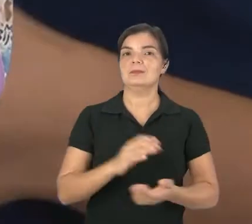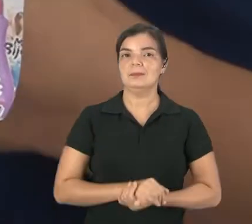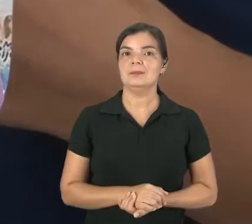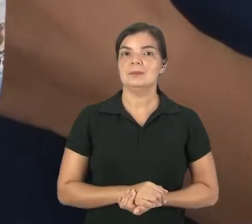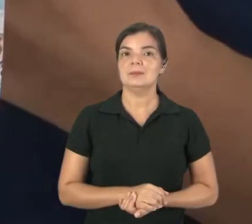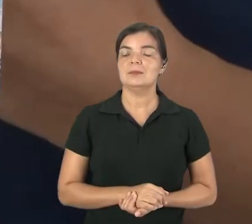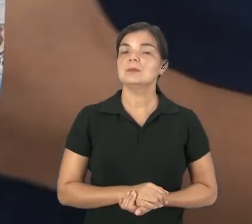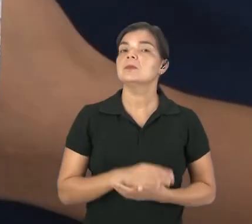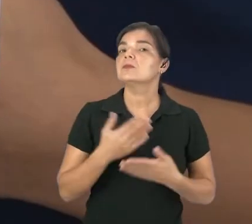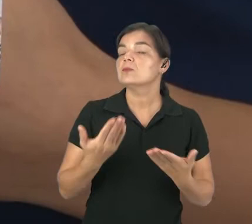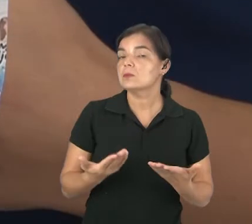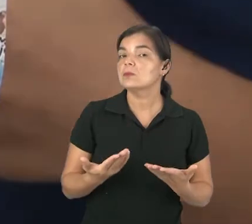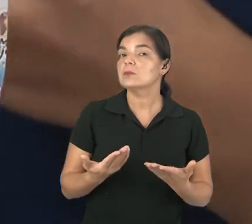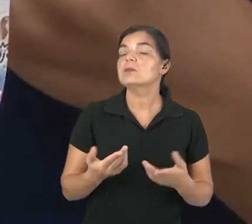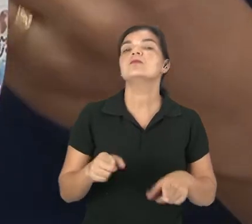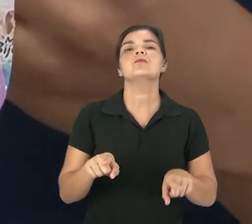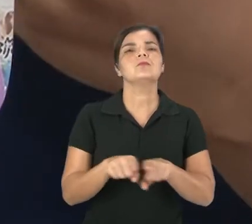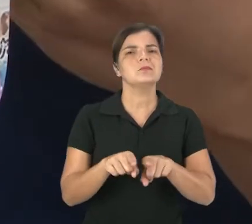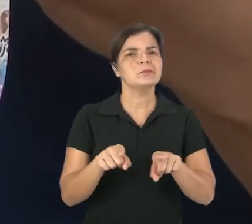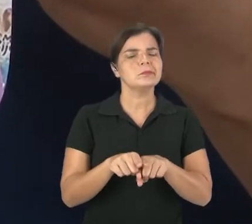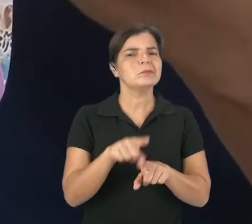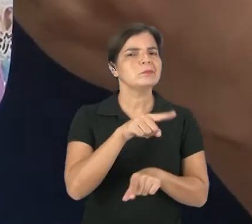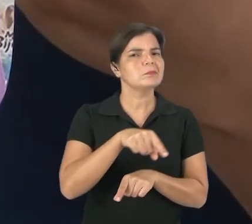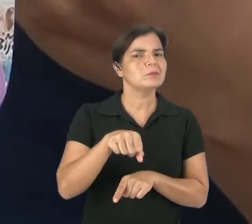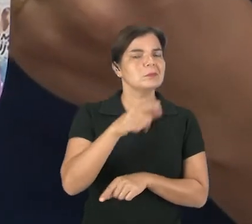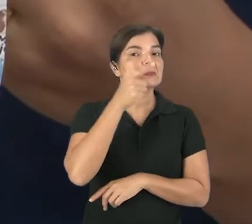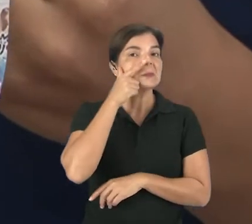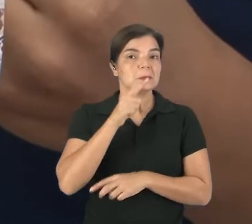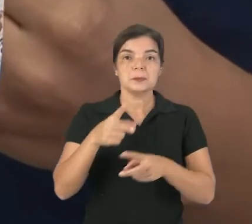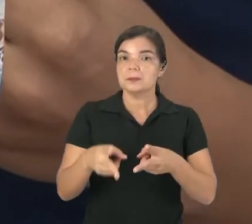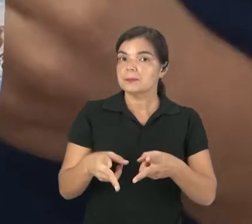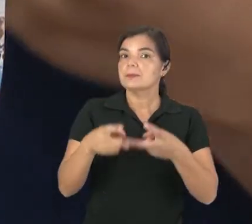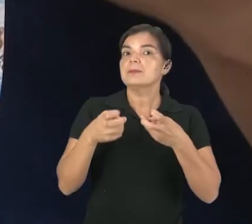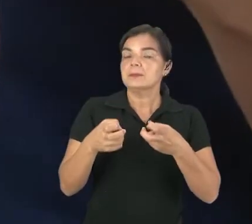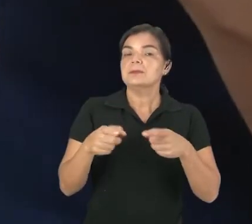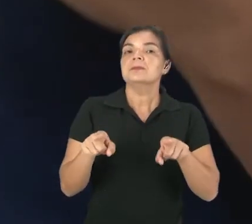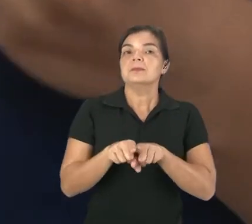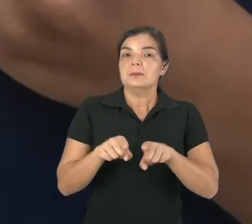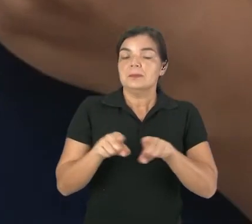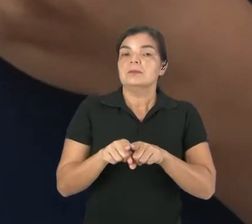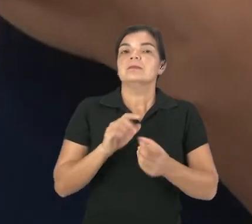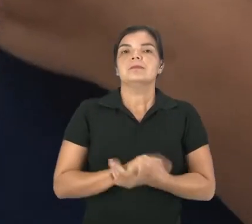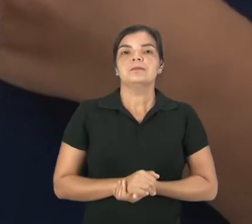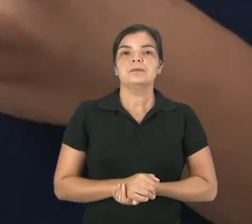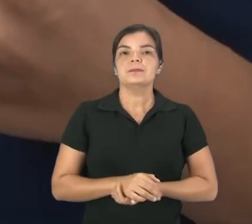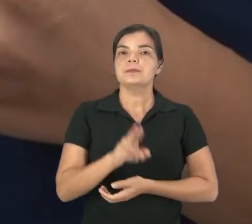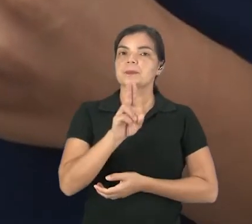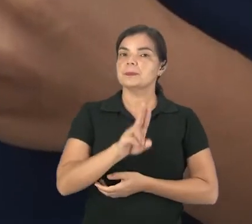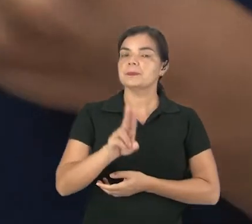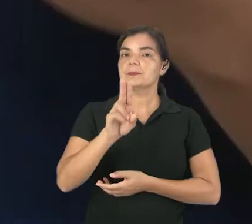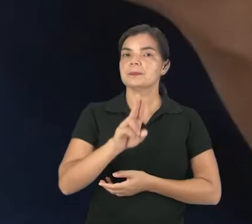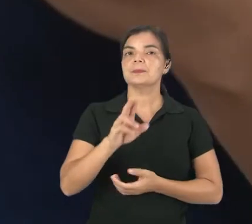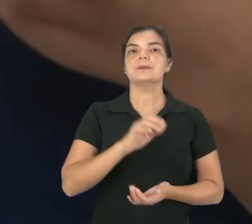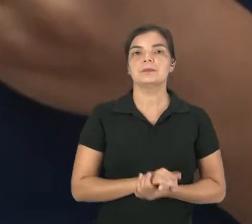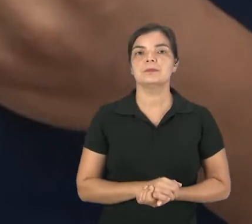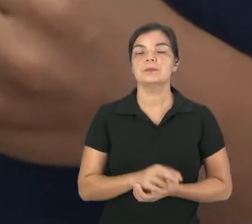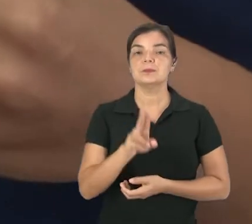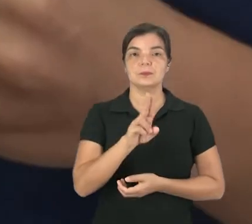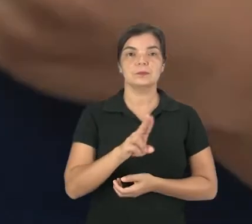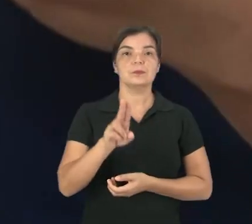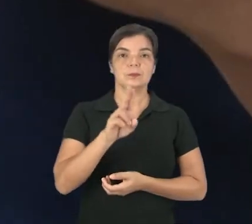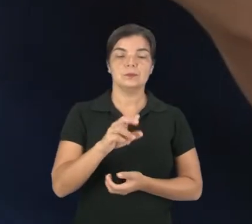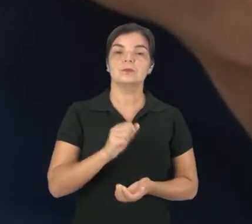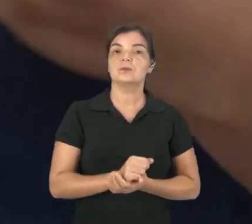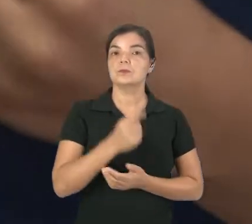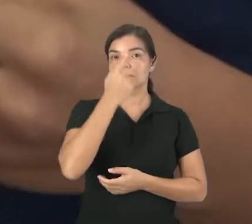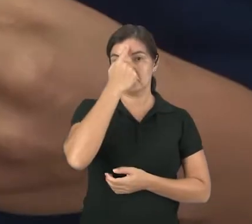bem. E que recursos vocês conseguem perceber aqui que estão sendo utilizados? Ele utiliza